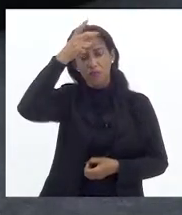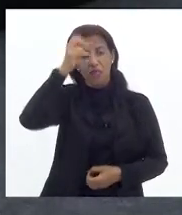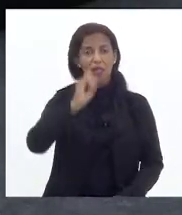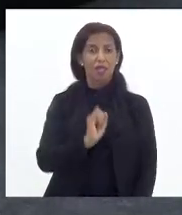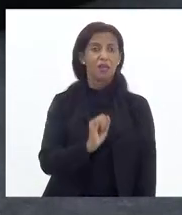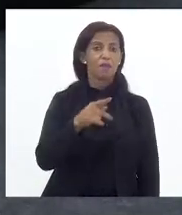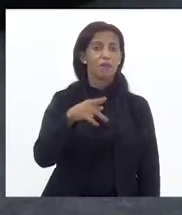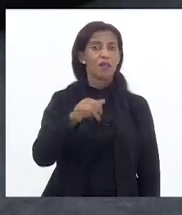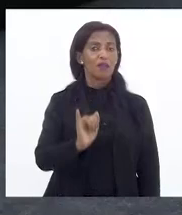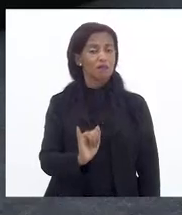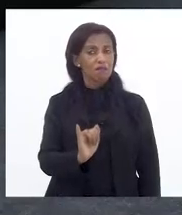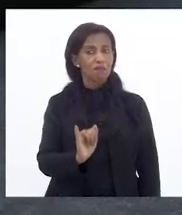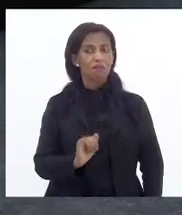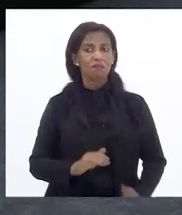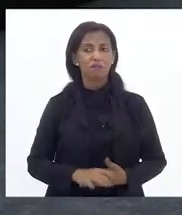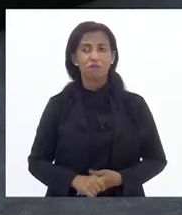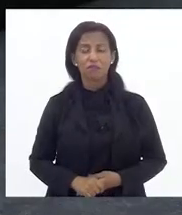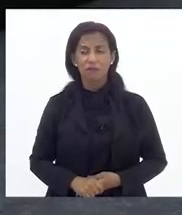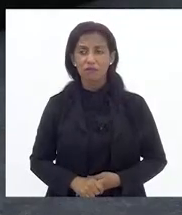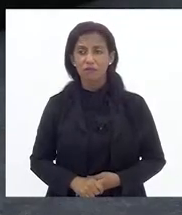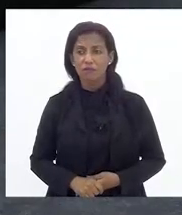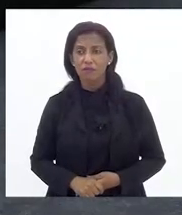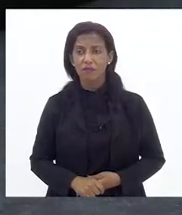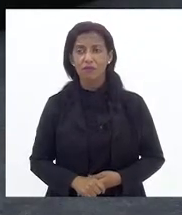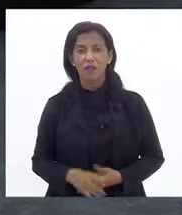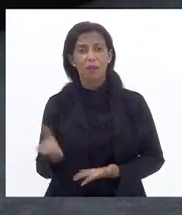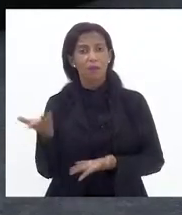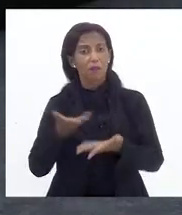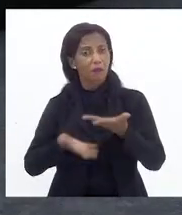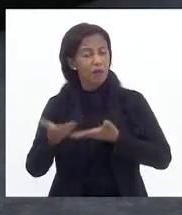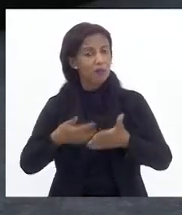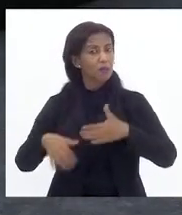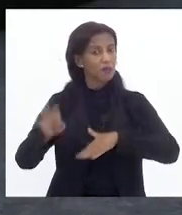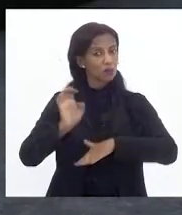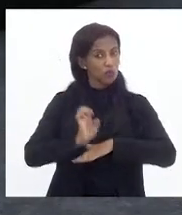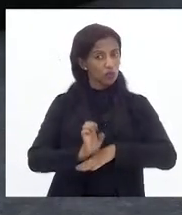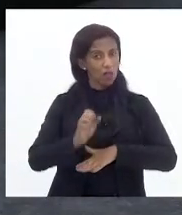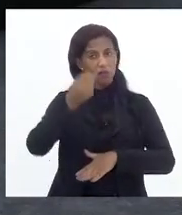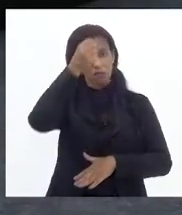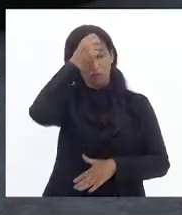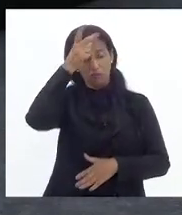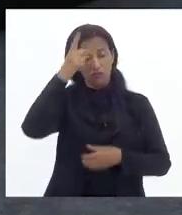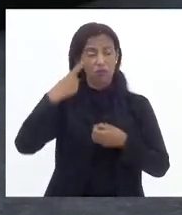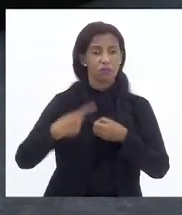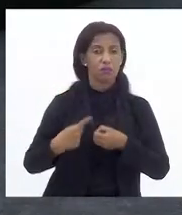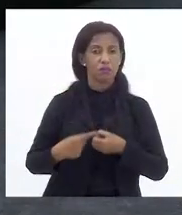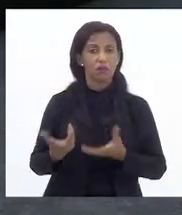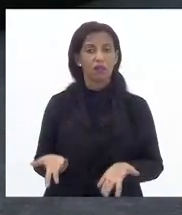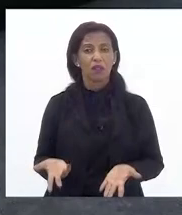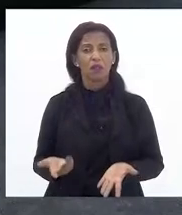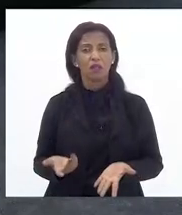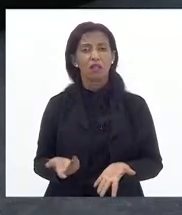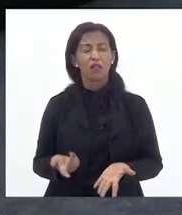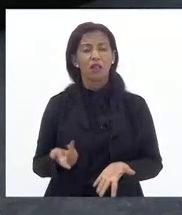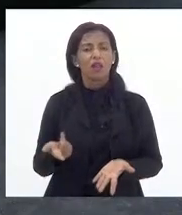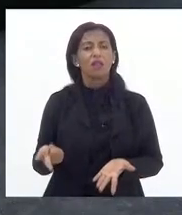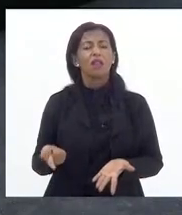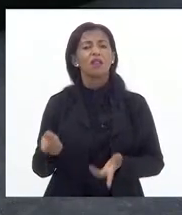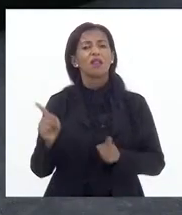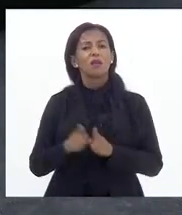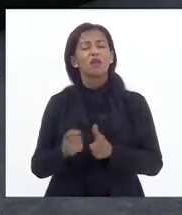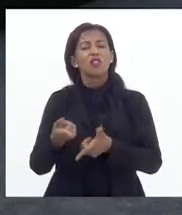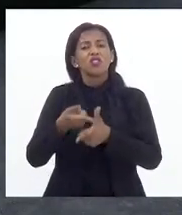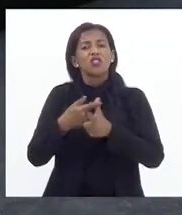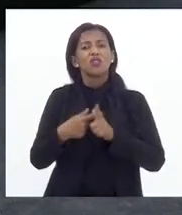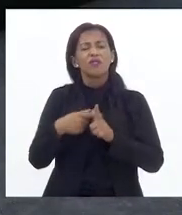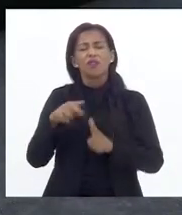IPI boas passam do estado do município tá à disposição de conta garantia de